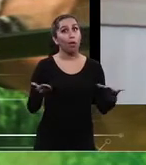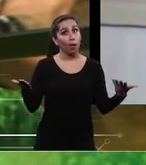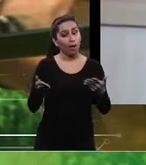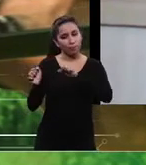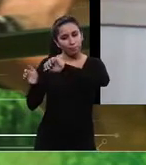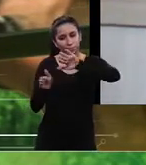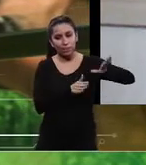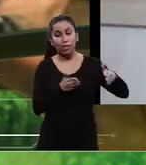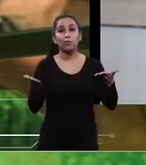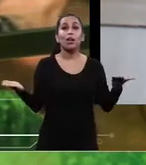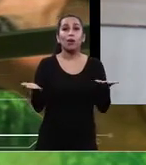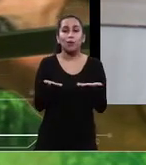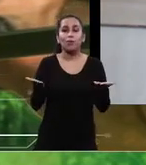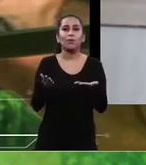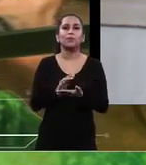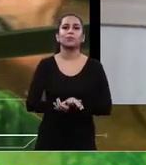passamos